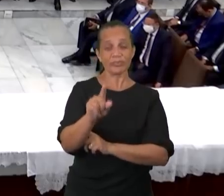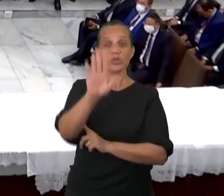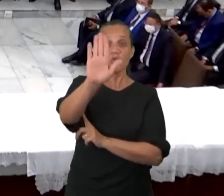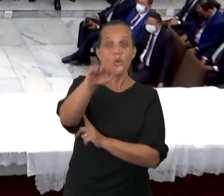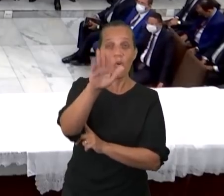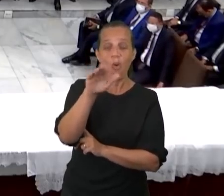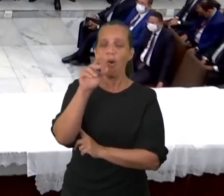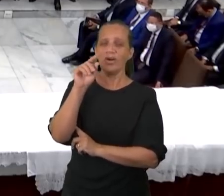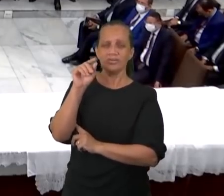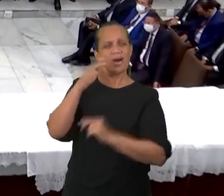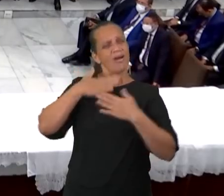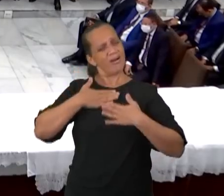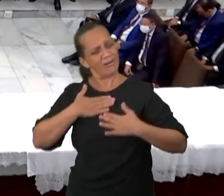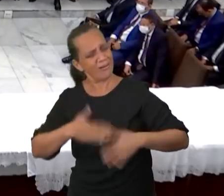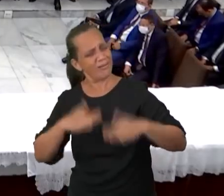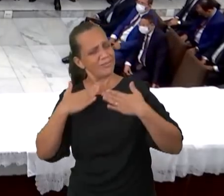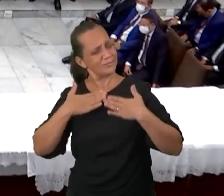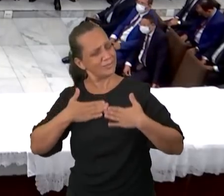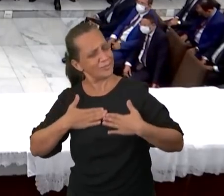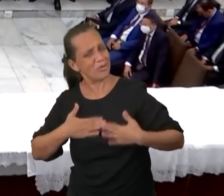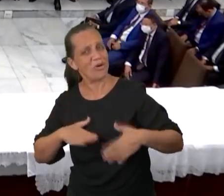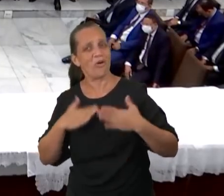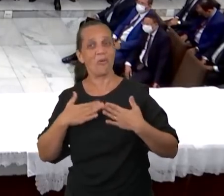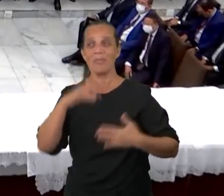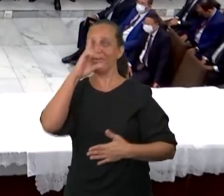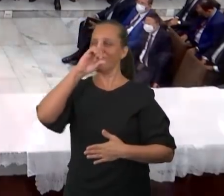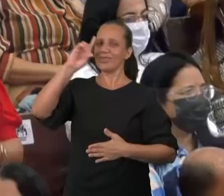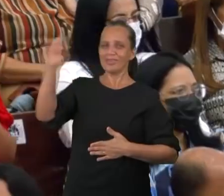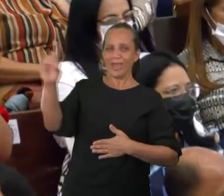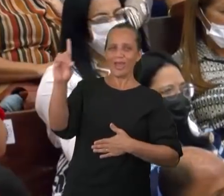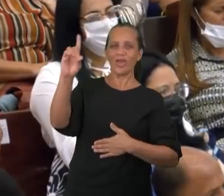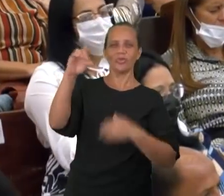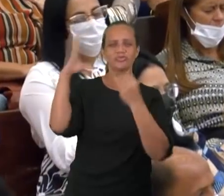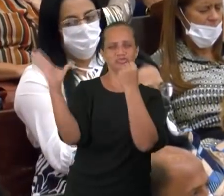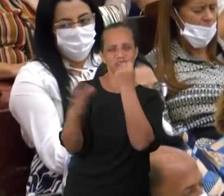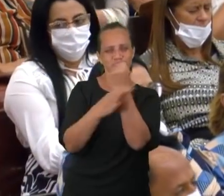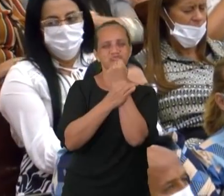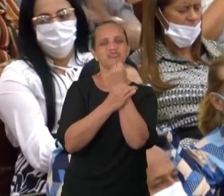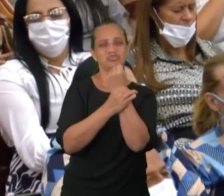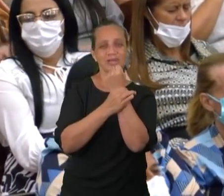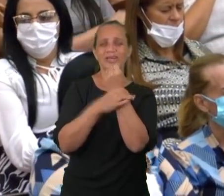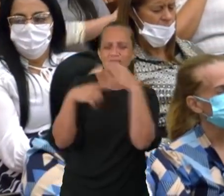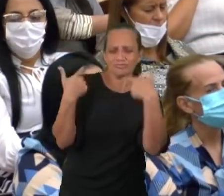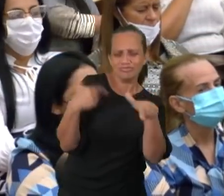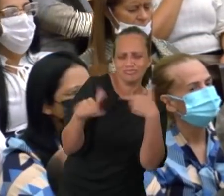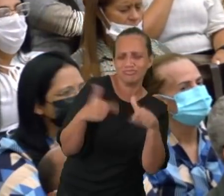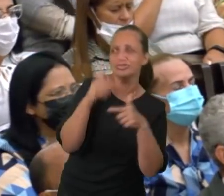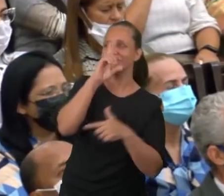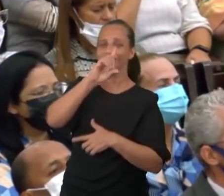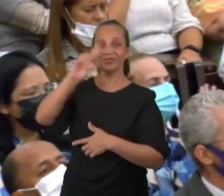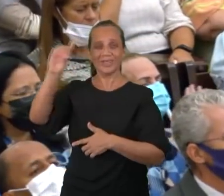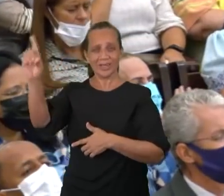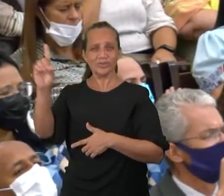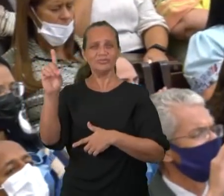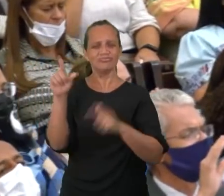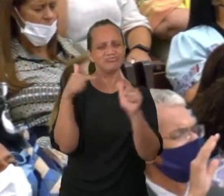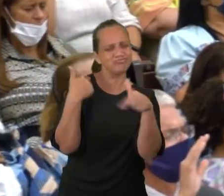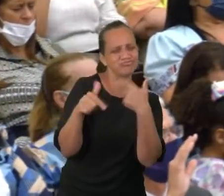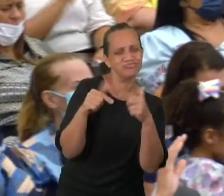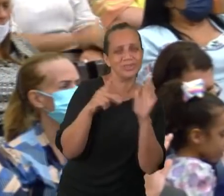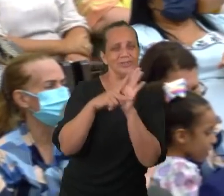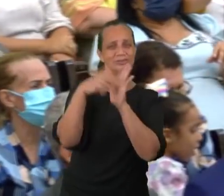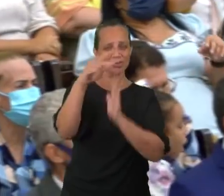minha irmã, te aquieta, te acalma. Deus está no controle. Deus está trabalhando. Deus está